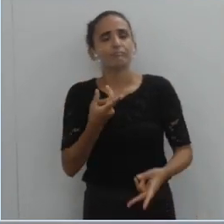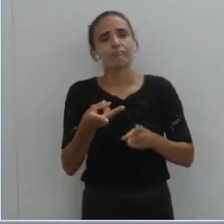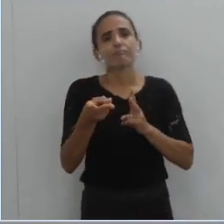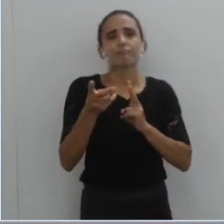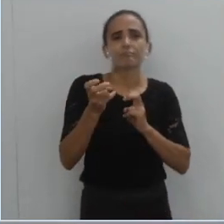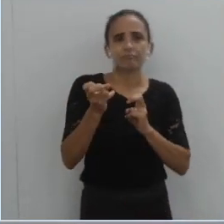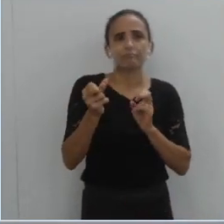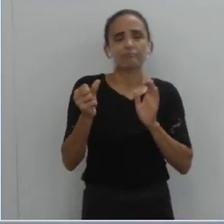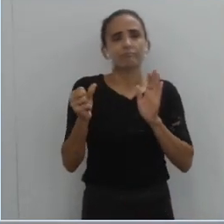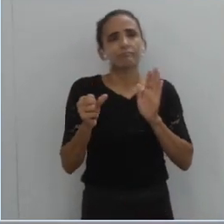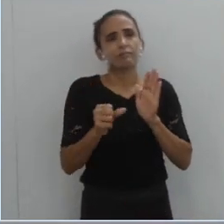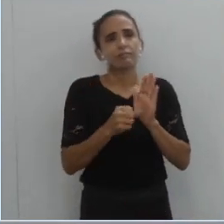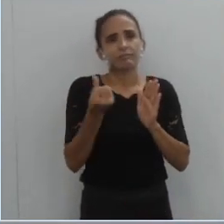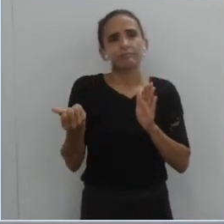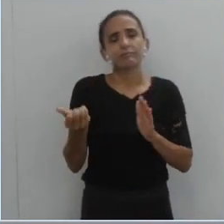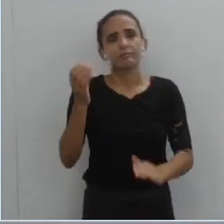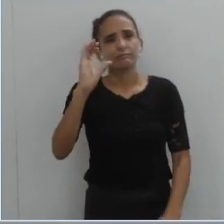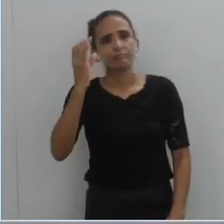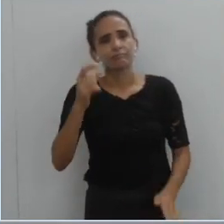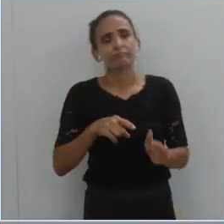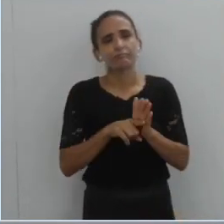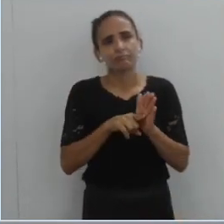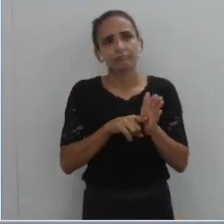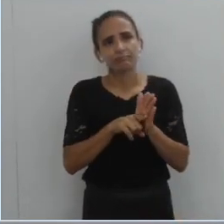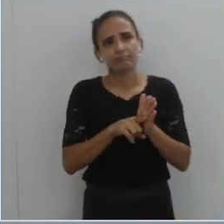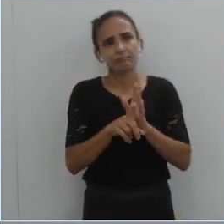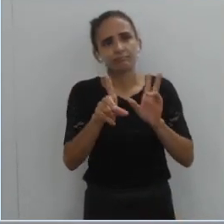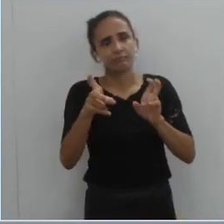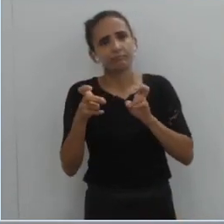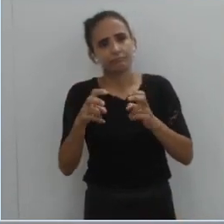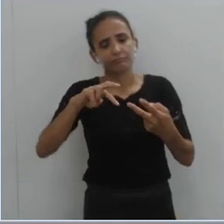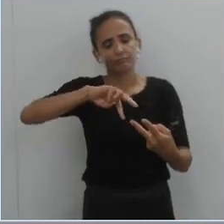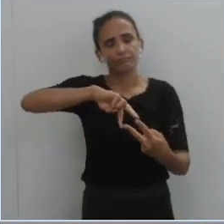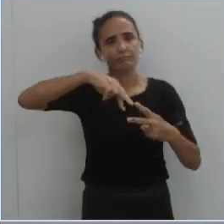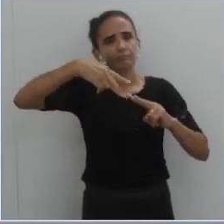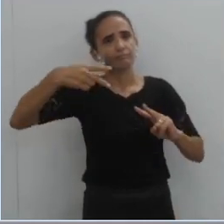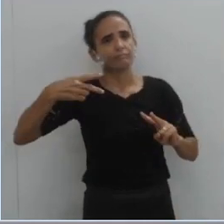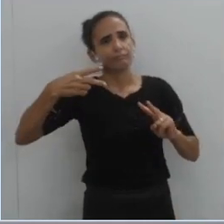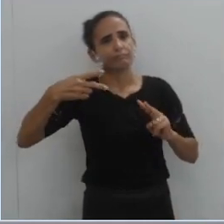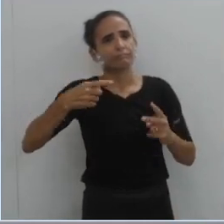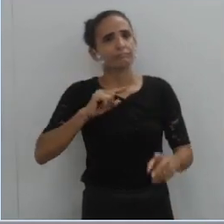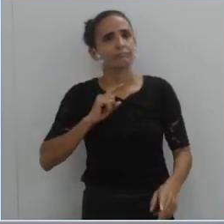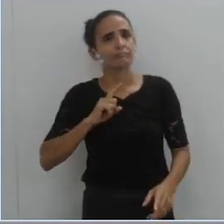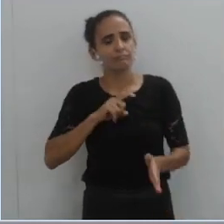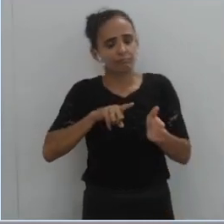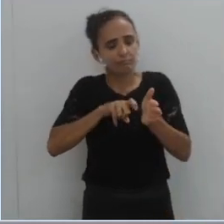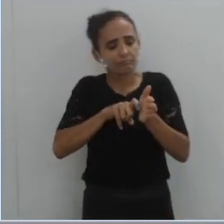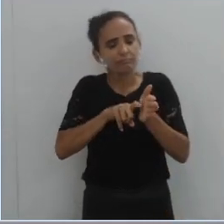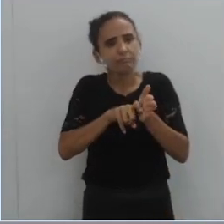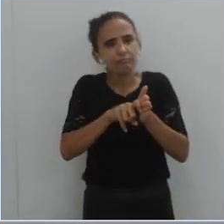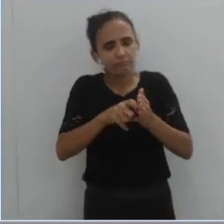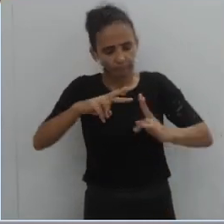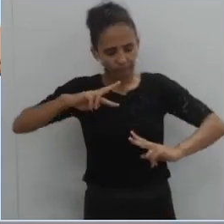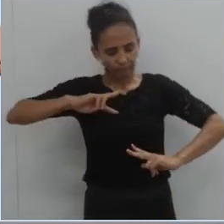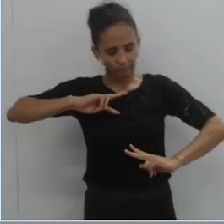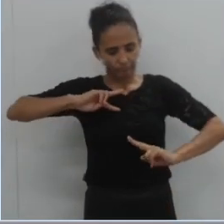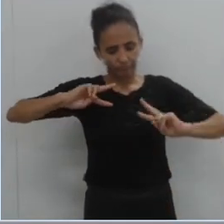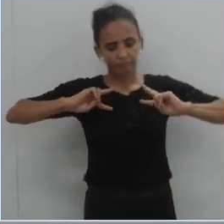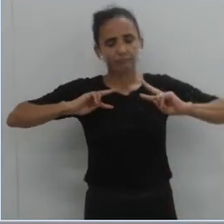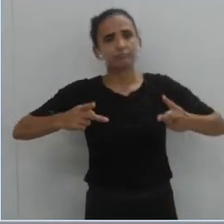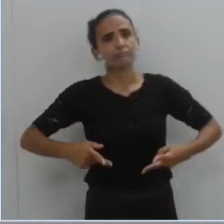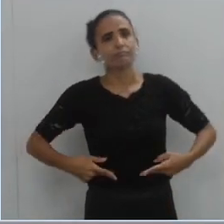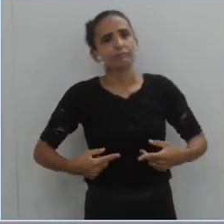A primeira cientista que descobriu o genoma do vírus, como ele invade o corpo humano, foi uma